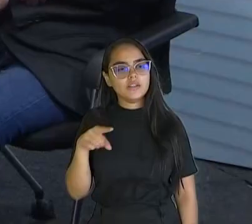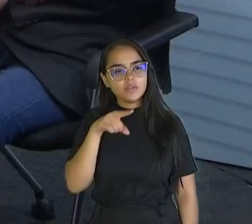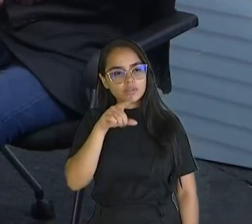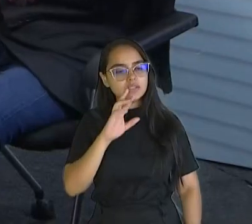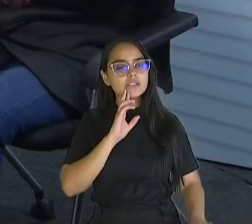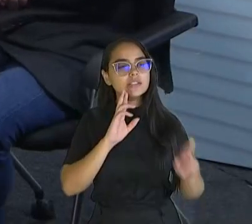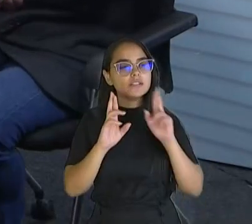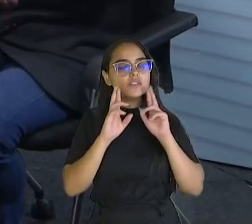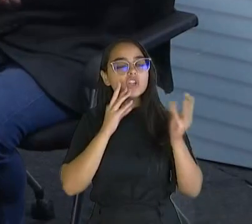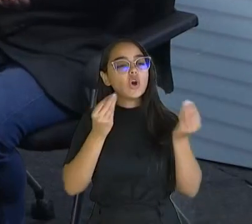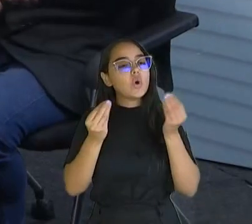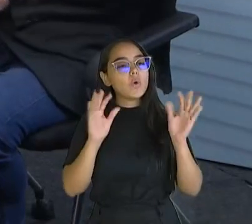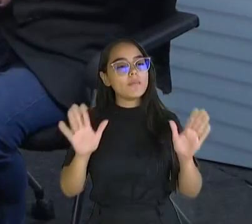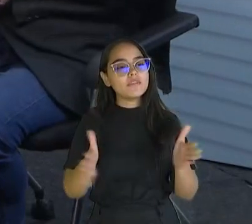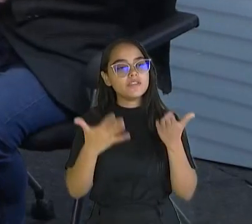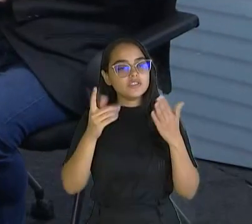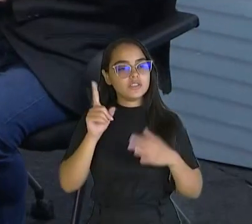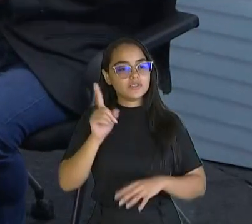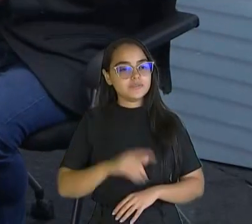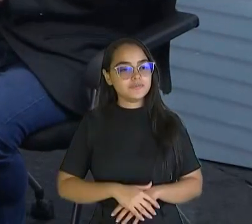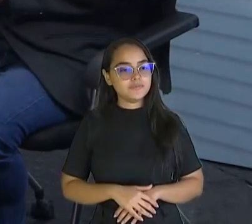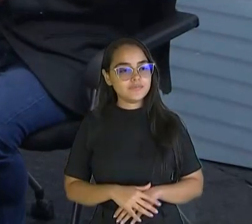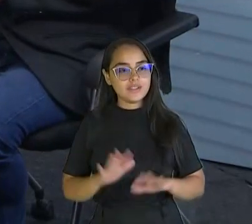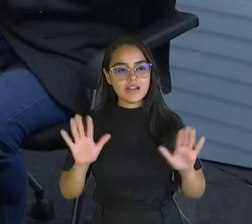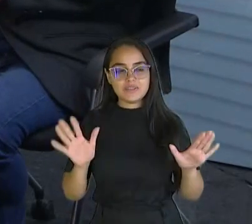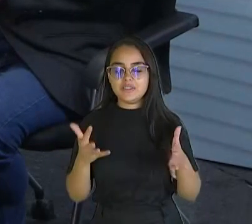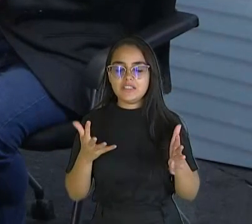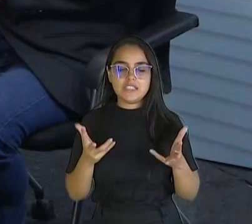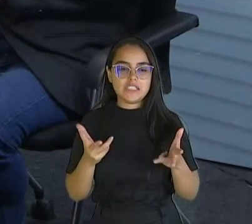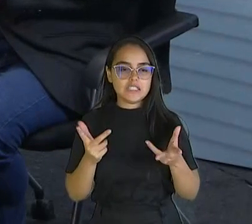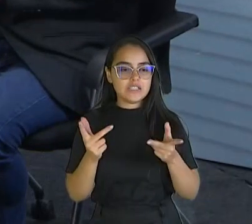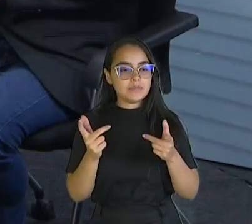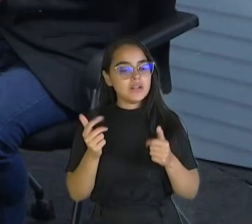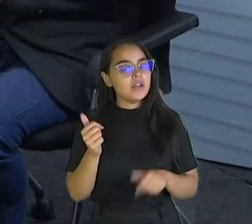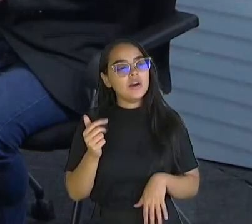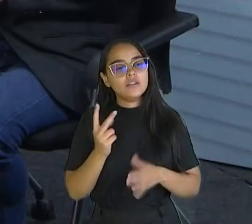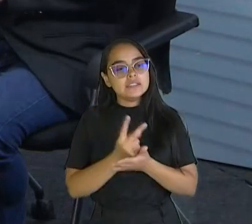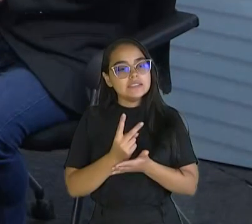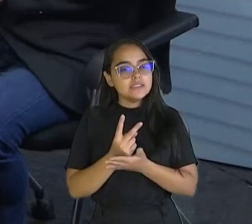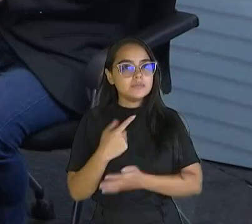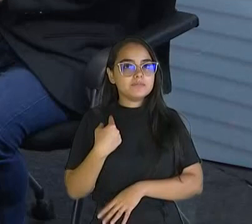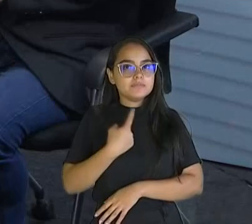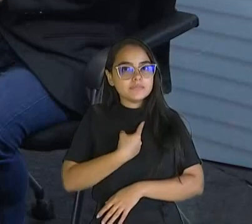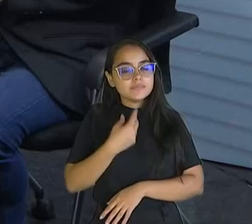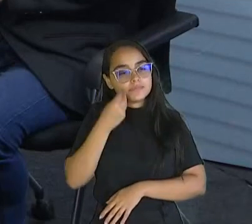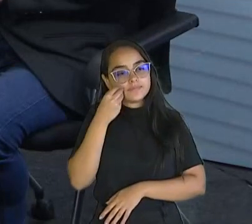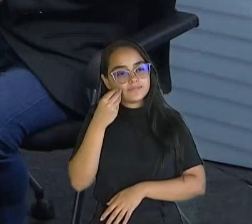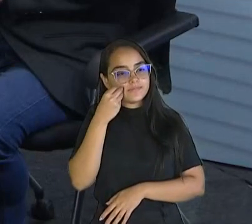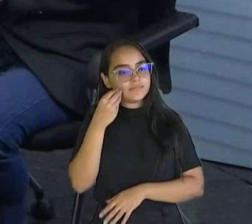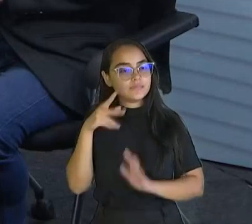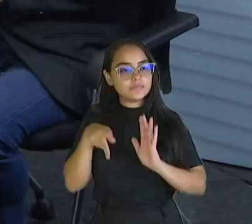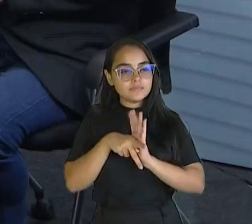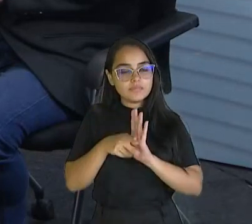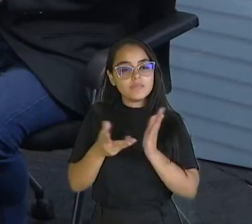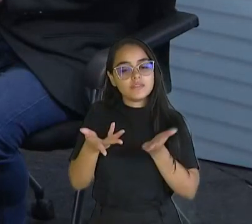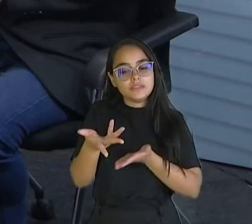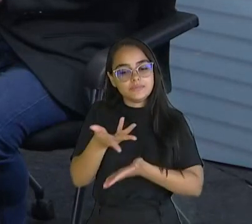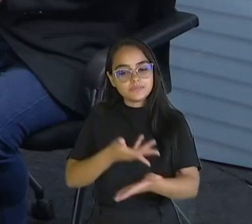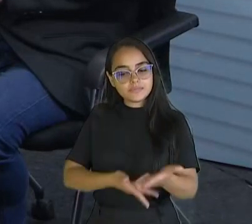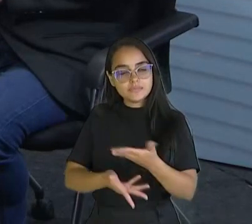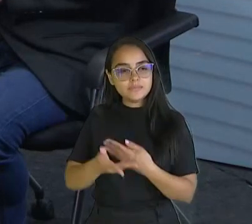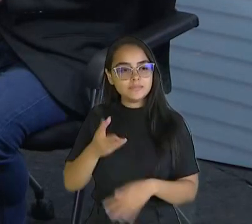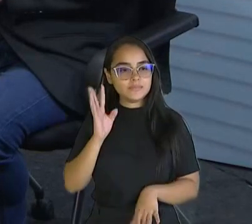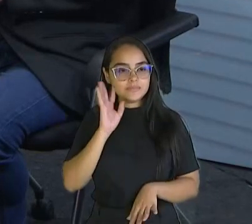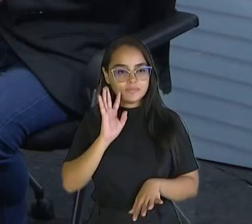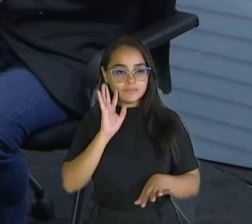Isso. Como é que foi a festa lá? Ah, e a festa sempre é incrível, né? A gente sempre faz uma forma de integração muito